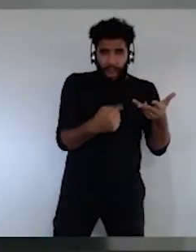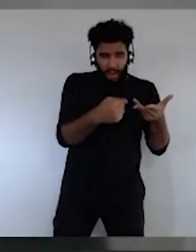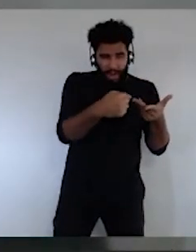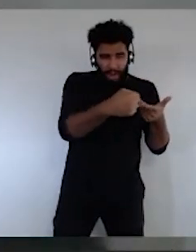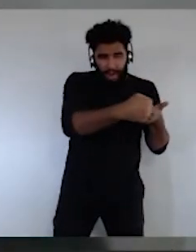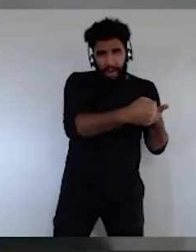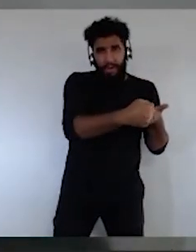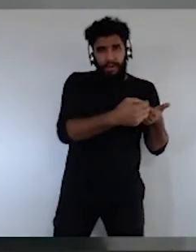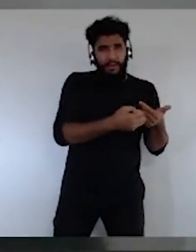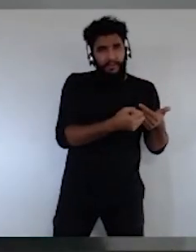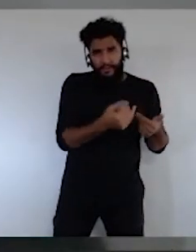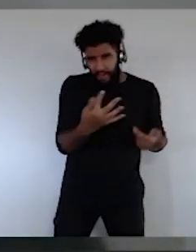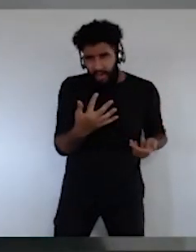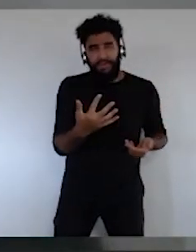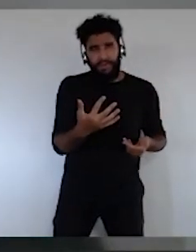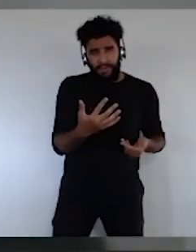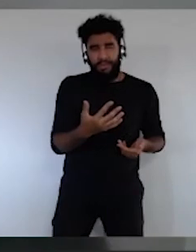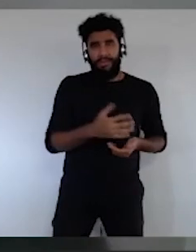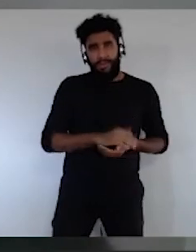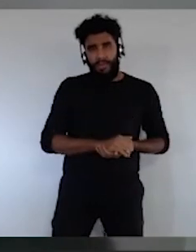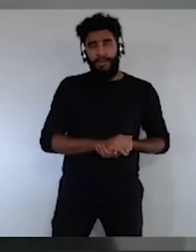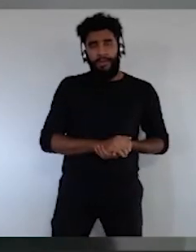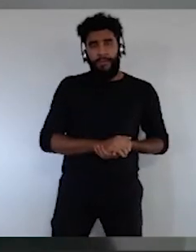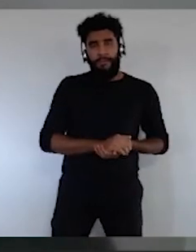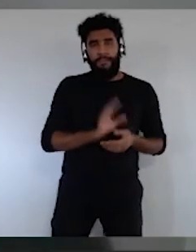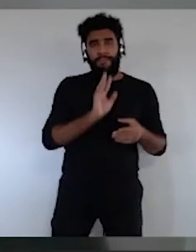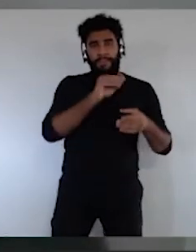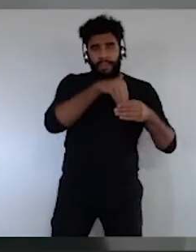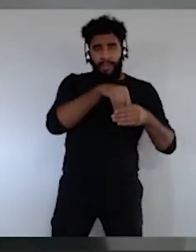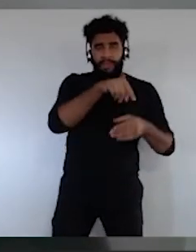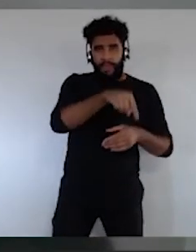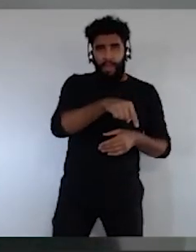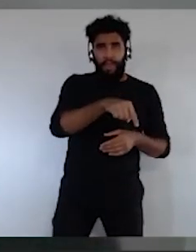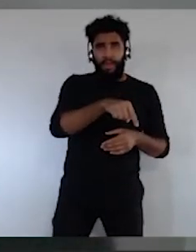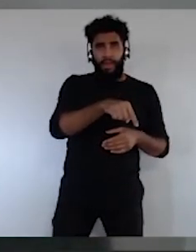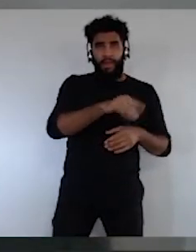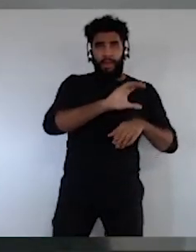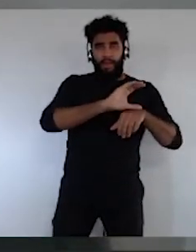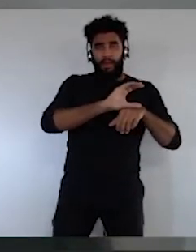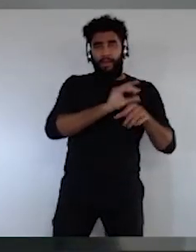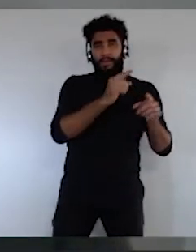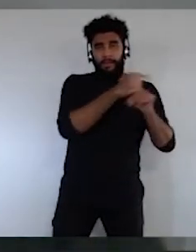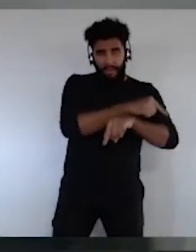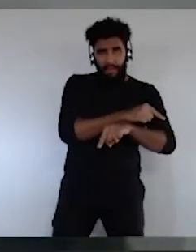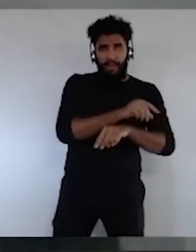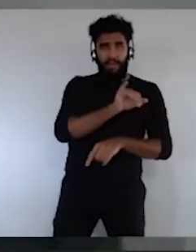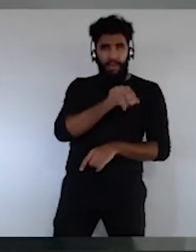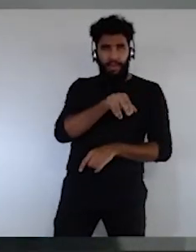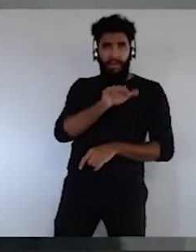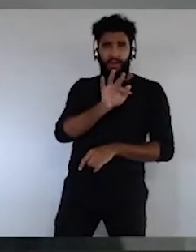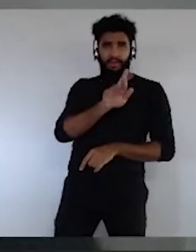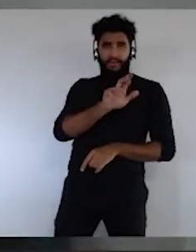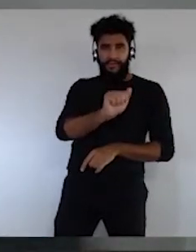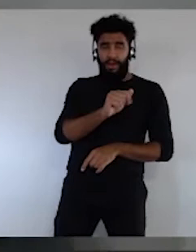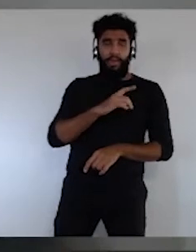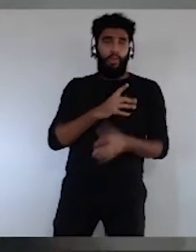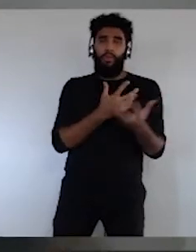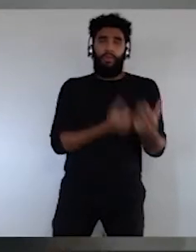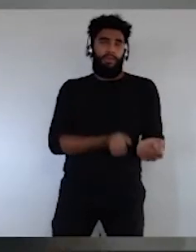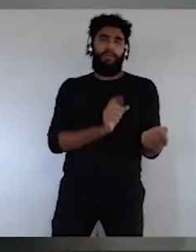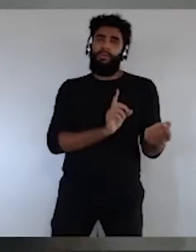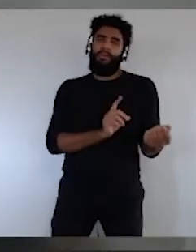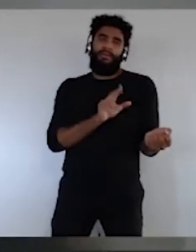né? O interesse geral. Né? O interesse geral. Então, não bastaria você propor a ação dentro daqueles